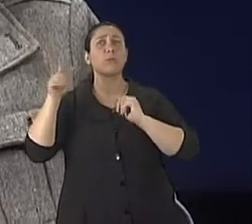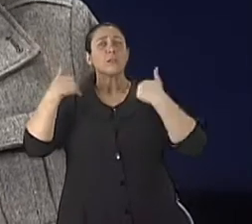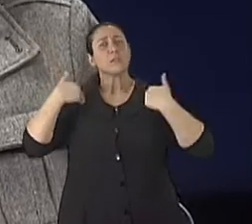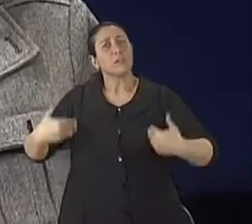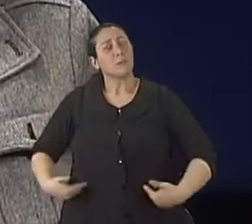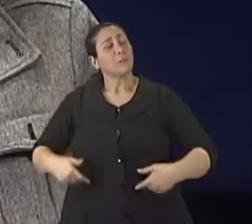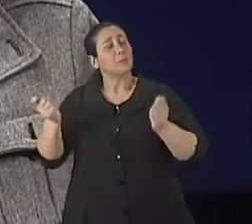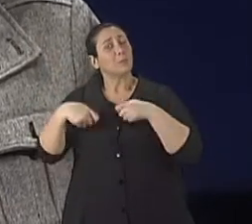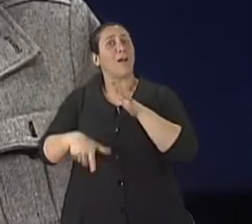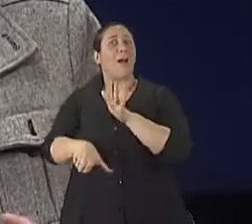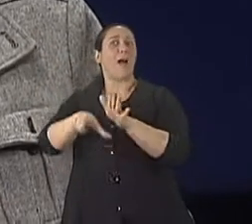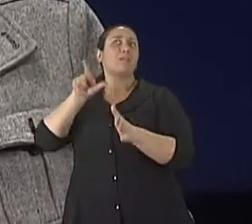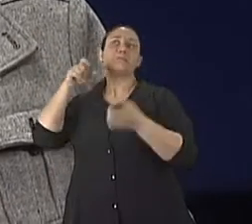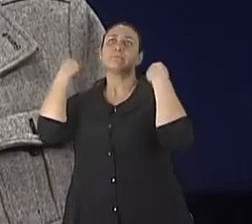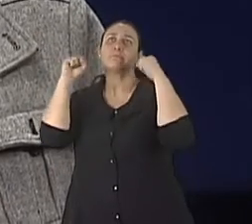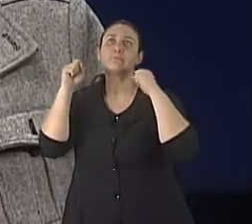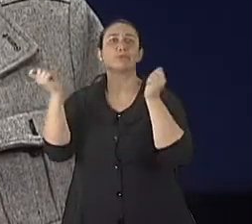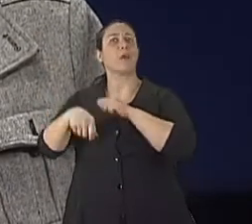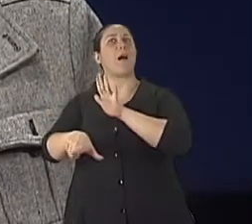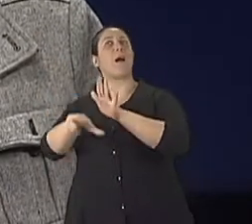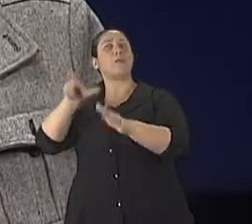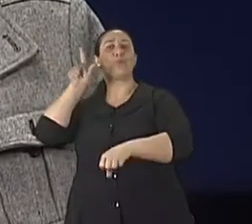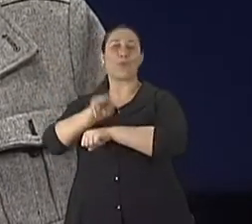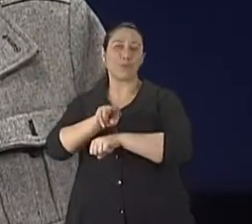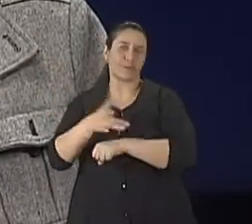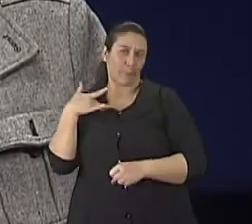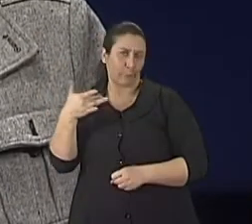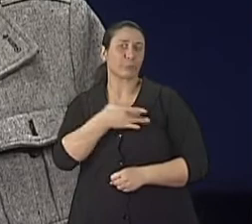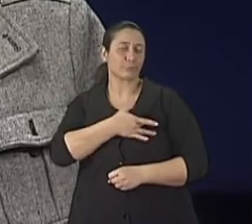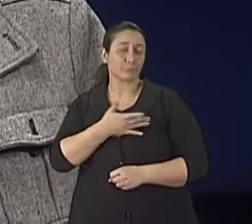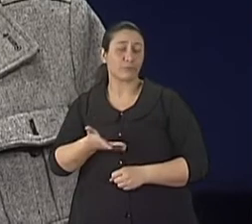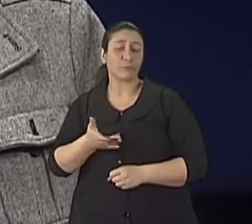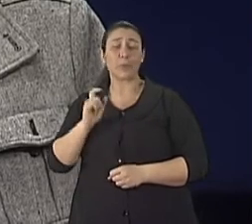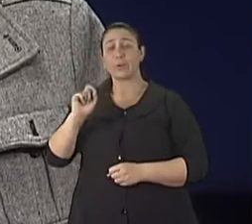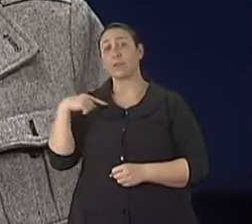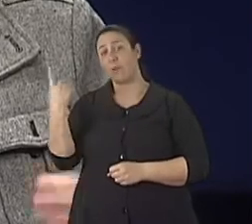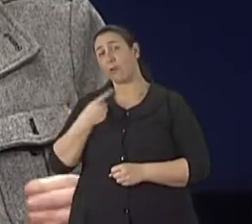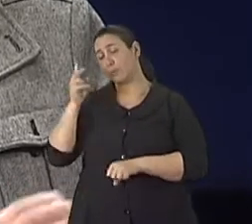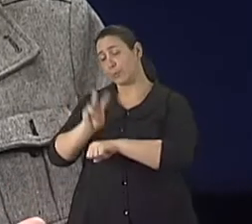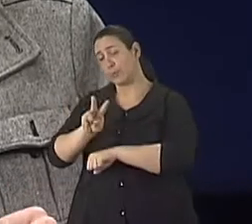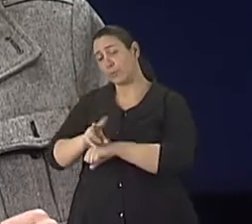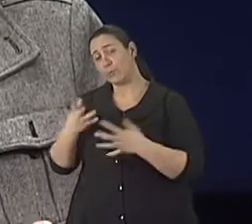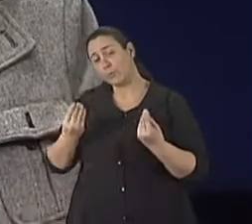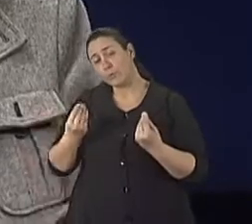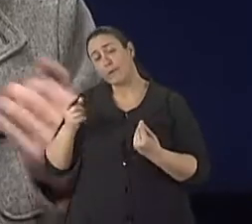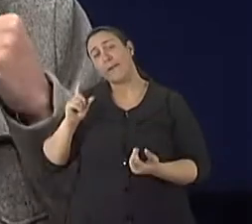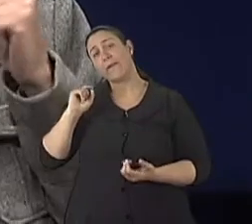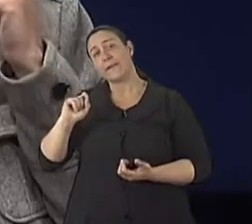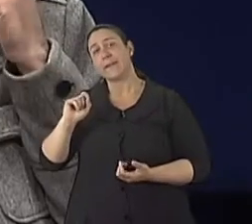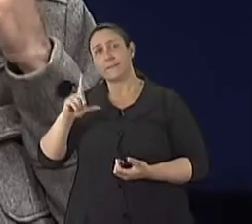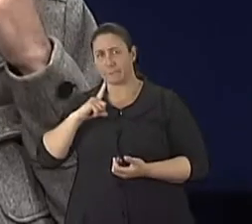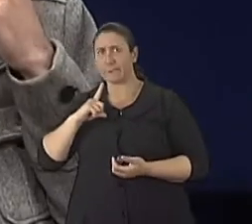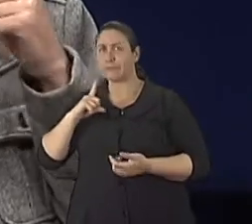há muito tempo ruim então hoje que eu aqui a gente tem notado muito é que os problemas também tem se antecipado